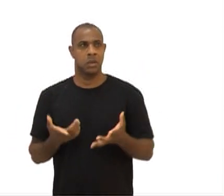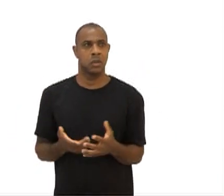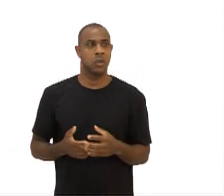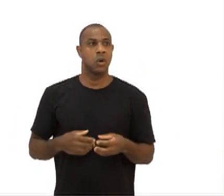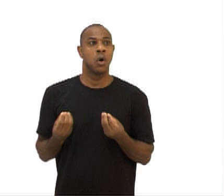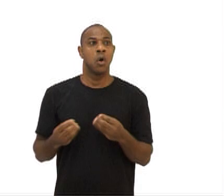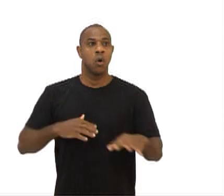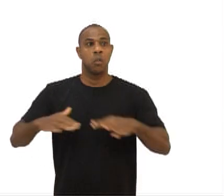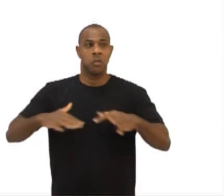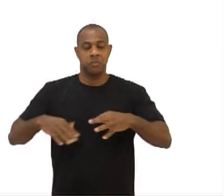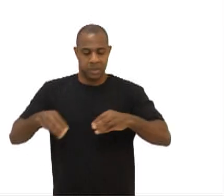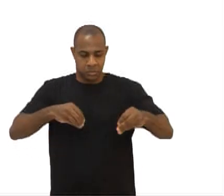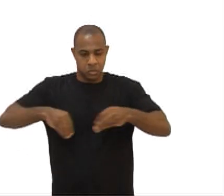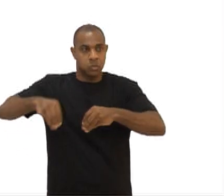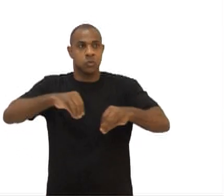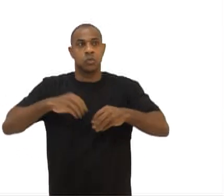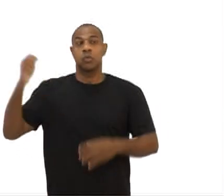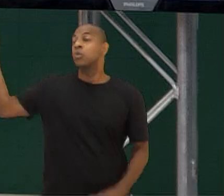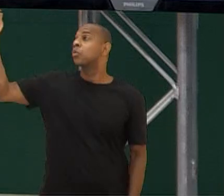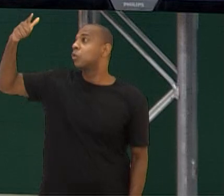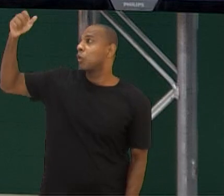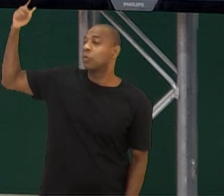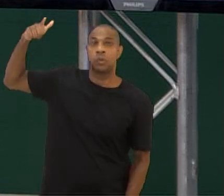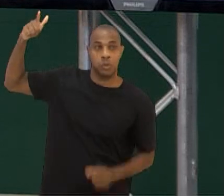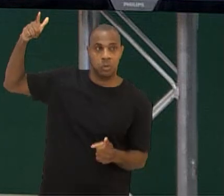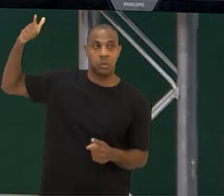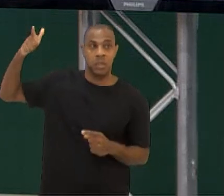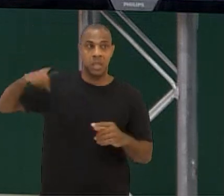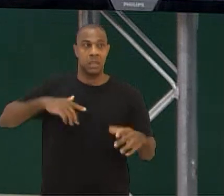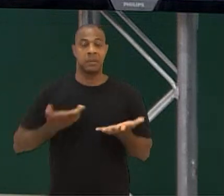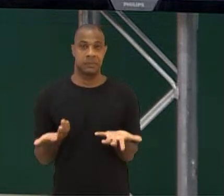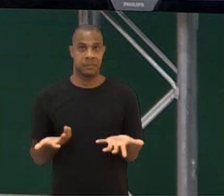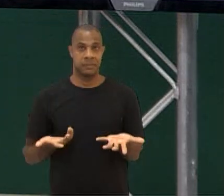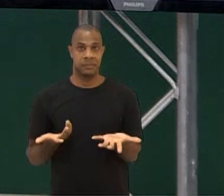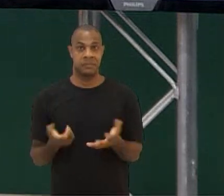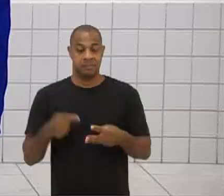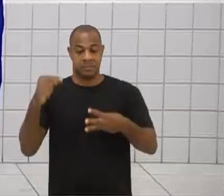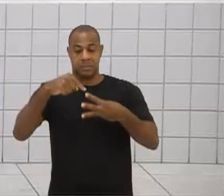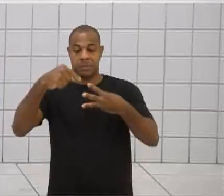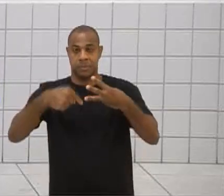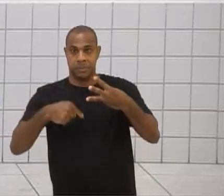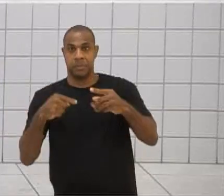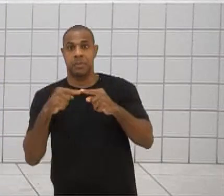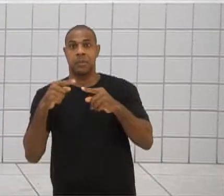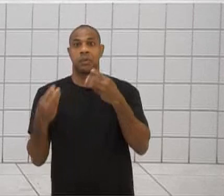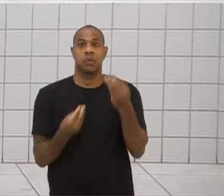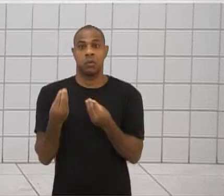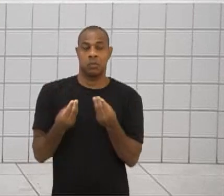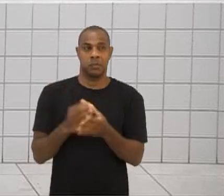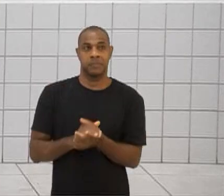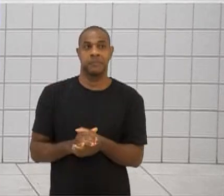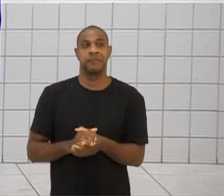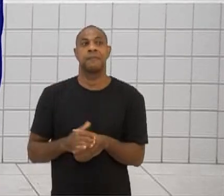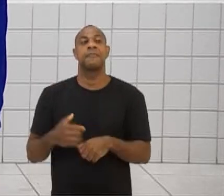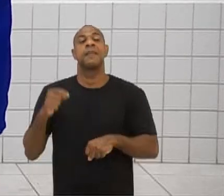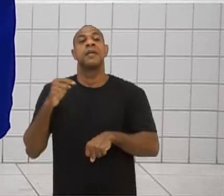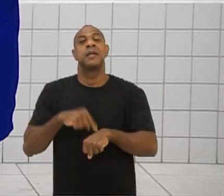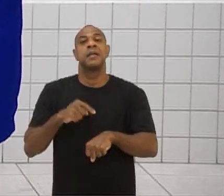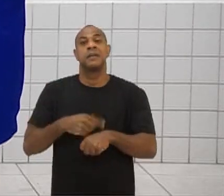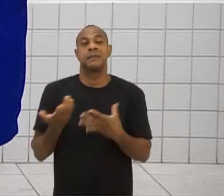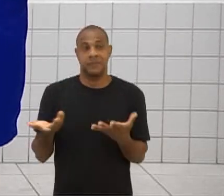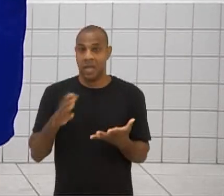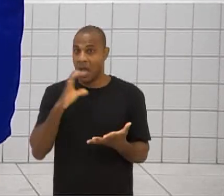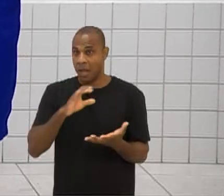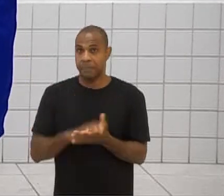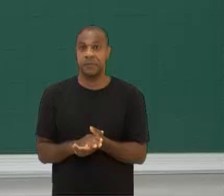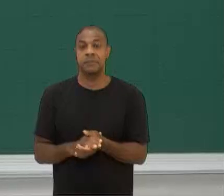do Sol é um fenômeno periódico? Vai respondendo aí que o tempo já está correndo aqui no nosso quiz. Enquanto isso, Vitória Santana, Colégio Estadual do